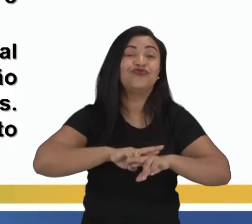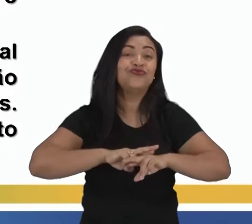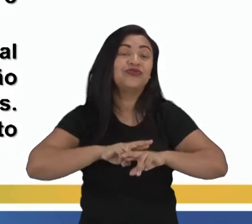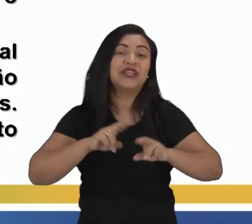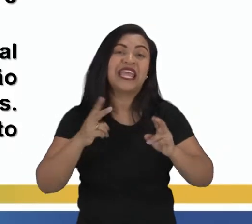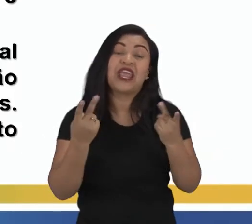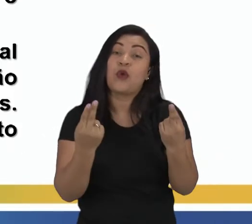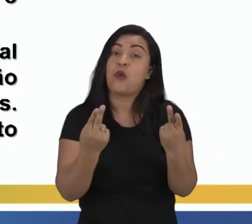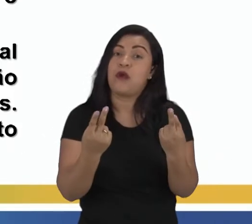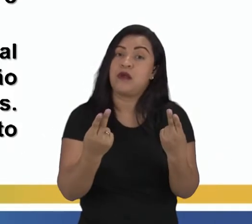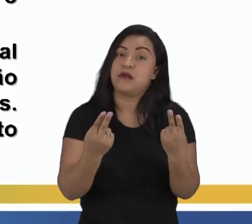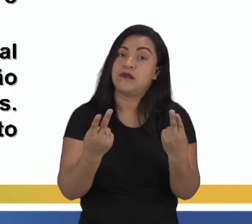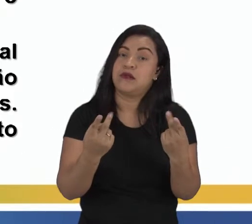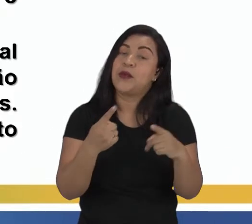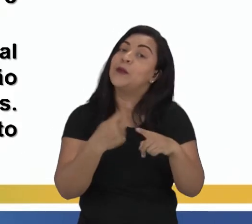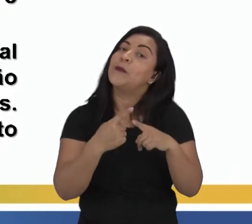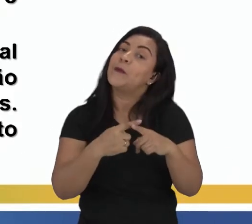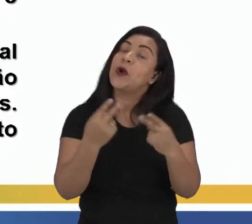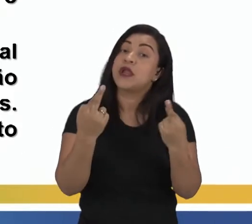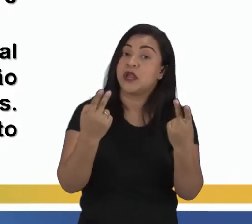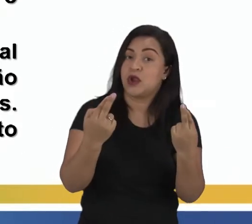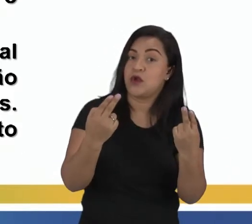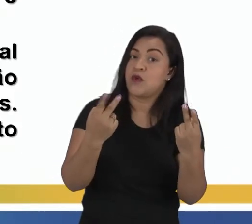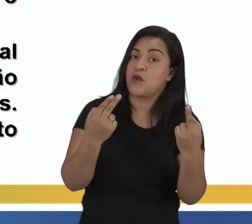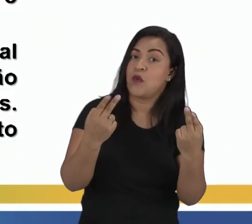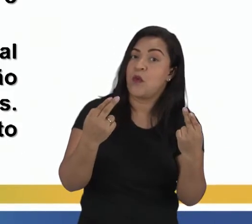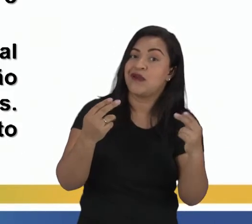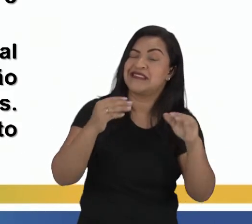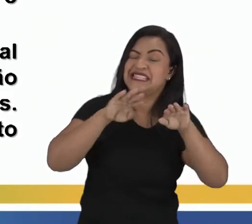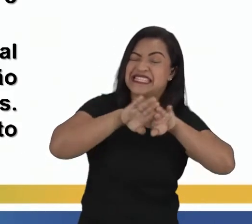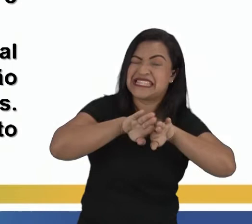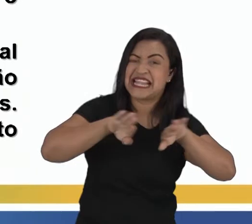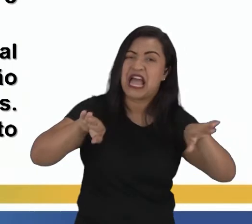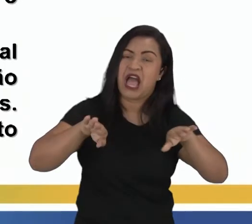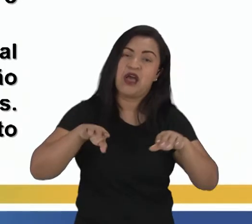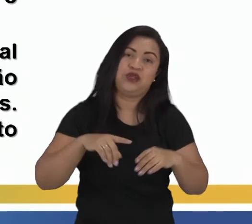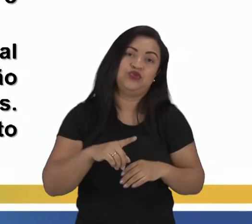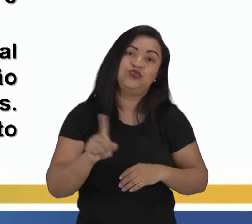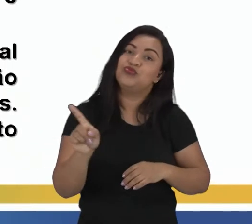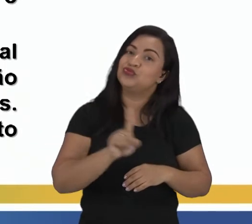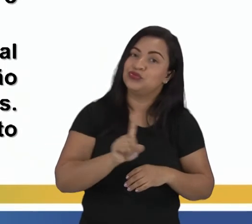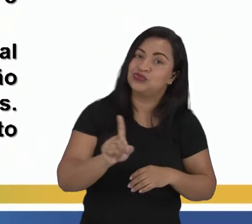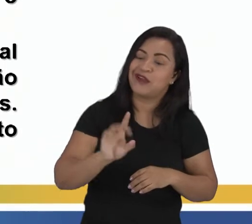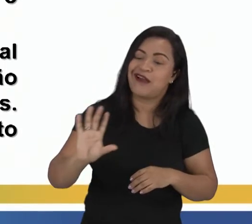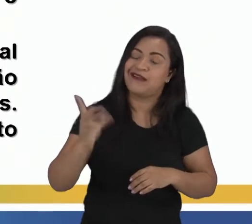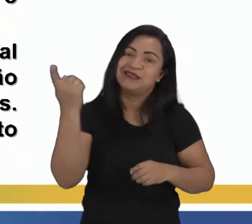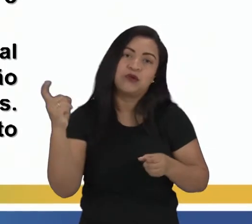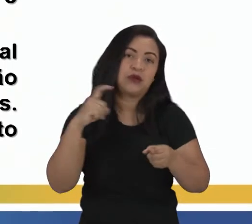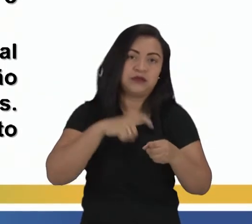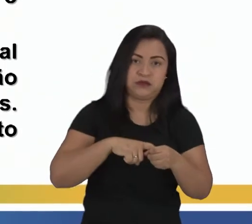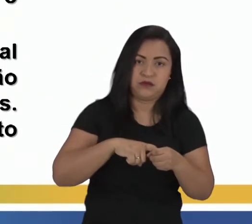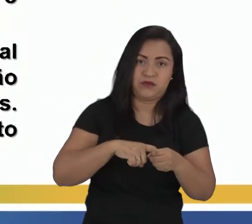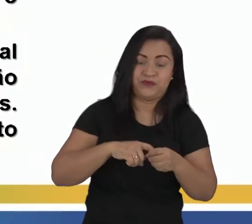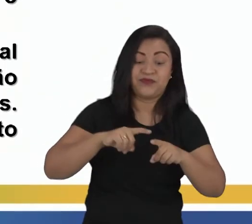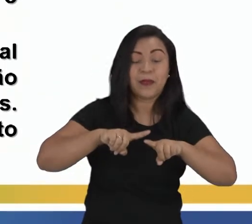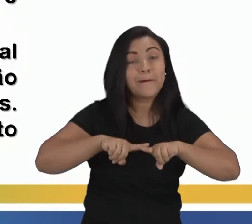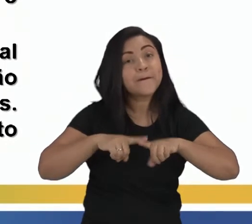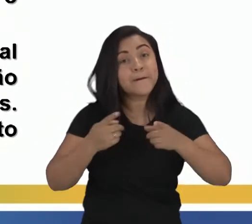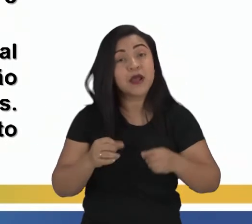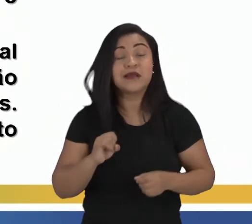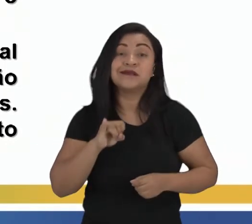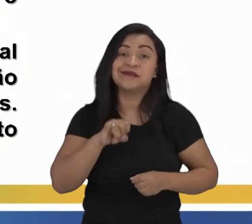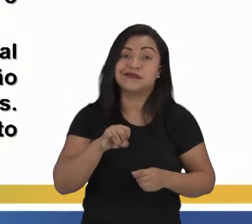Então, outro fato que impede o peso e a normal formarem um par de forças de ação e reação é que elas são forças de